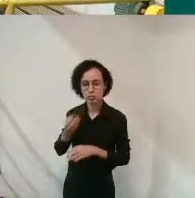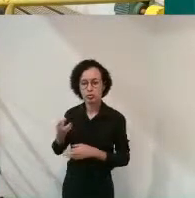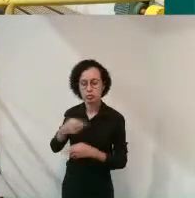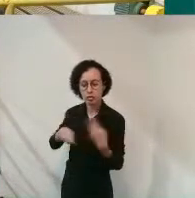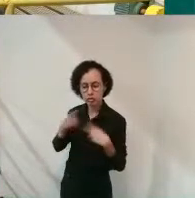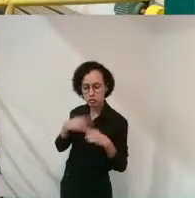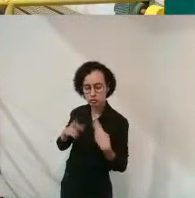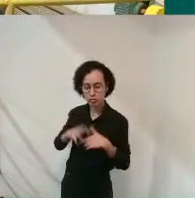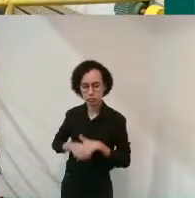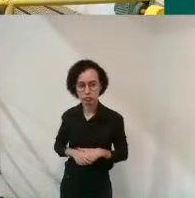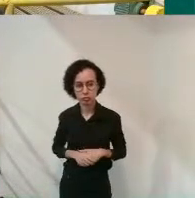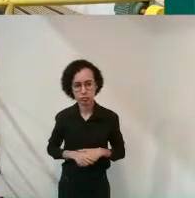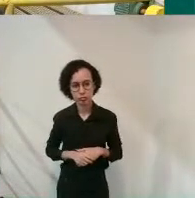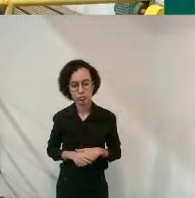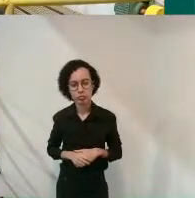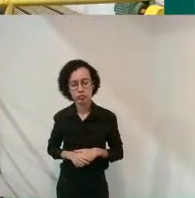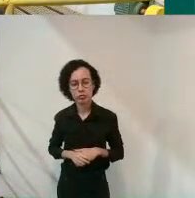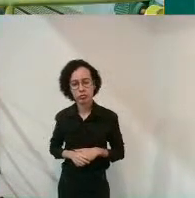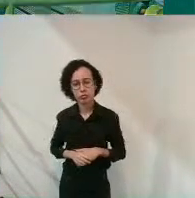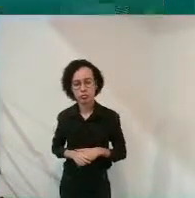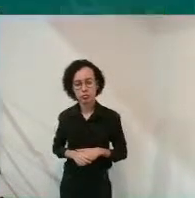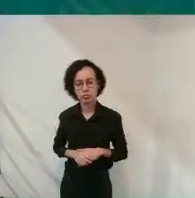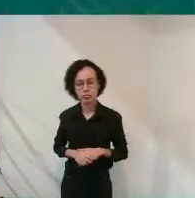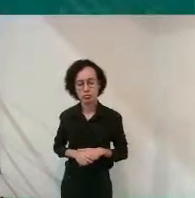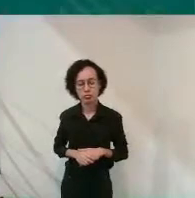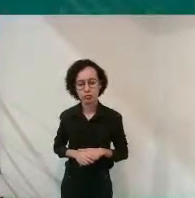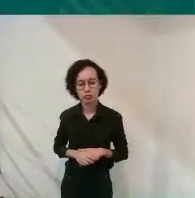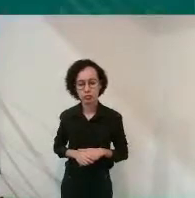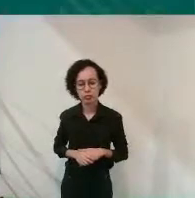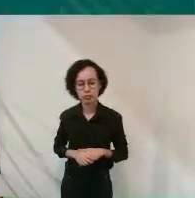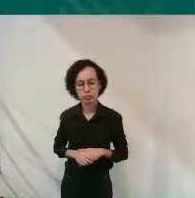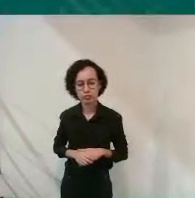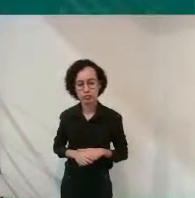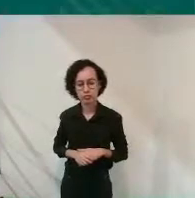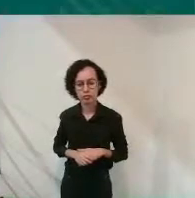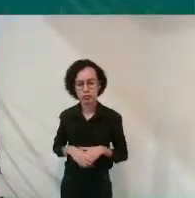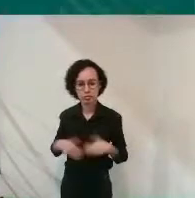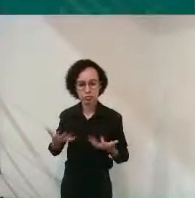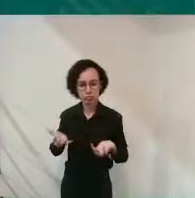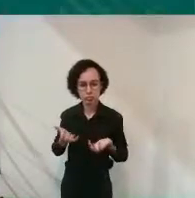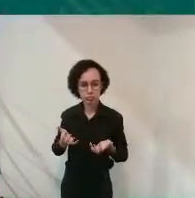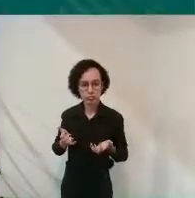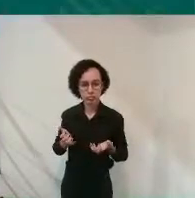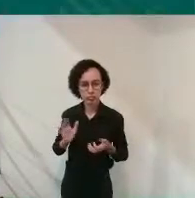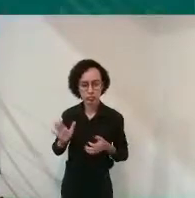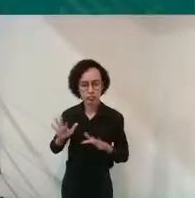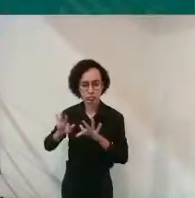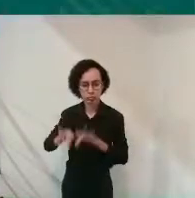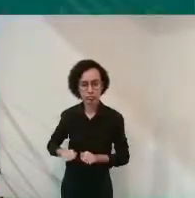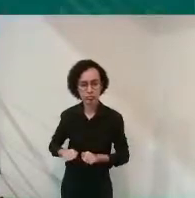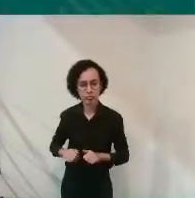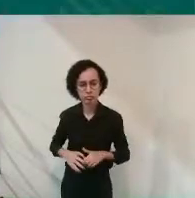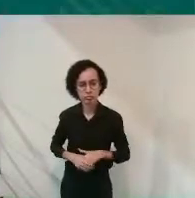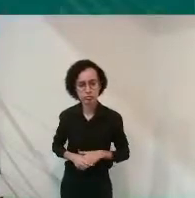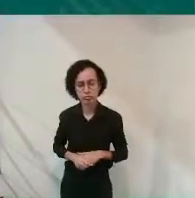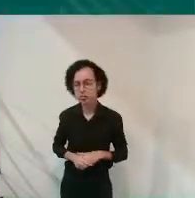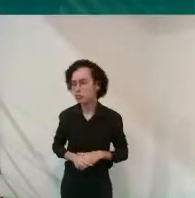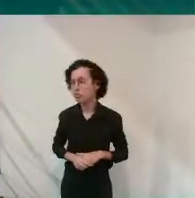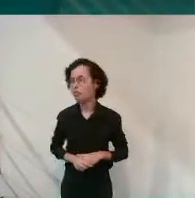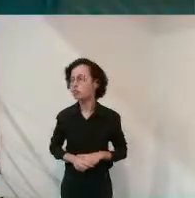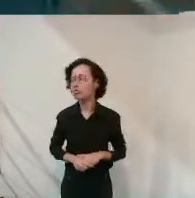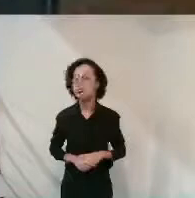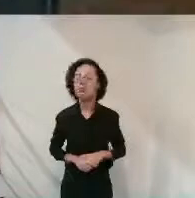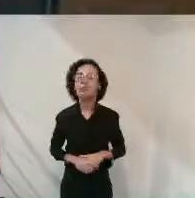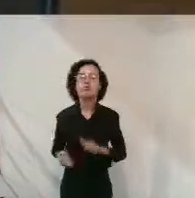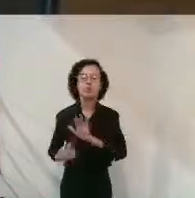reutilizável, através da logística reversa. E eu quero, já estou encaminhando para o fim, eu quero